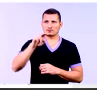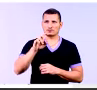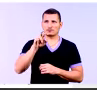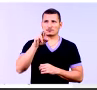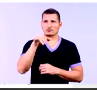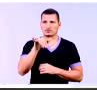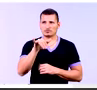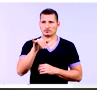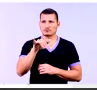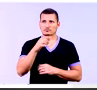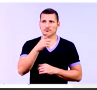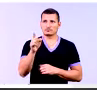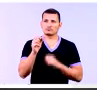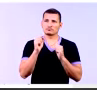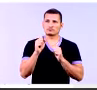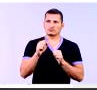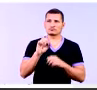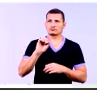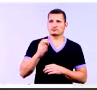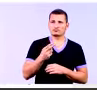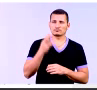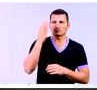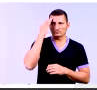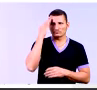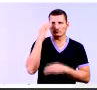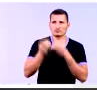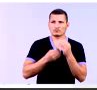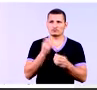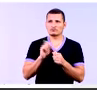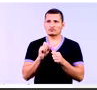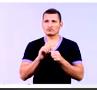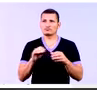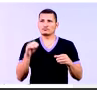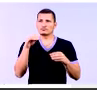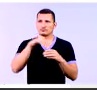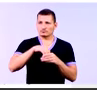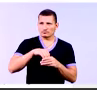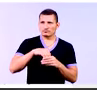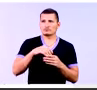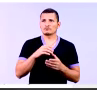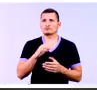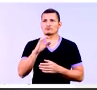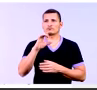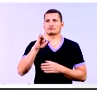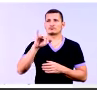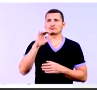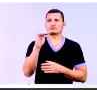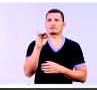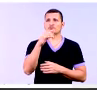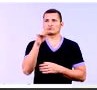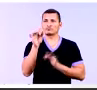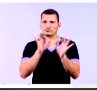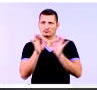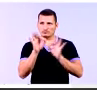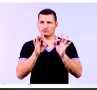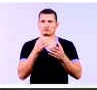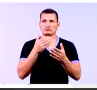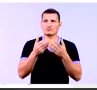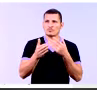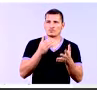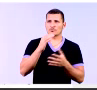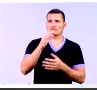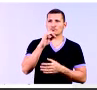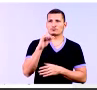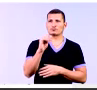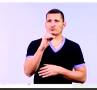vocês poderão ou saberão como fazer a inclusão, a edição, a inserção de qualquer dado. Para editar